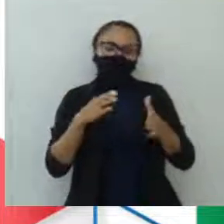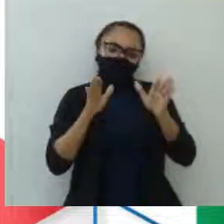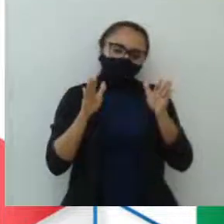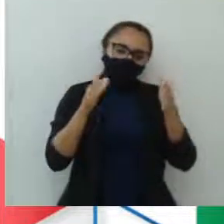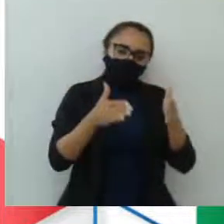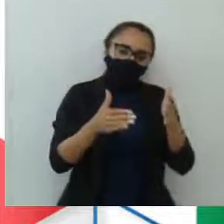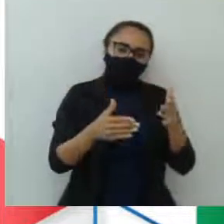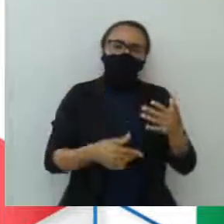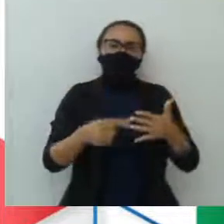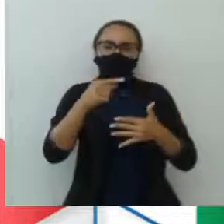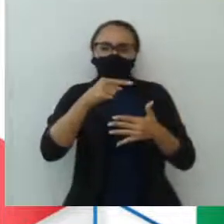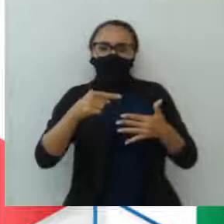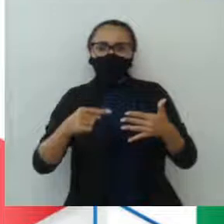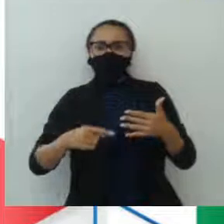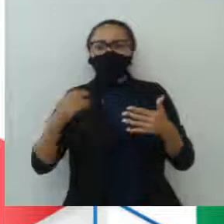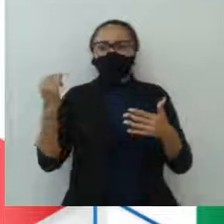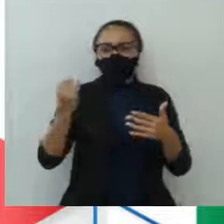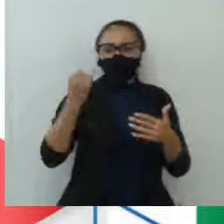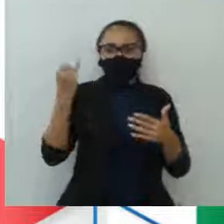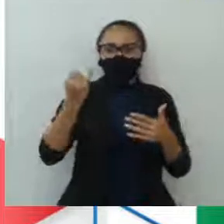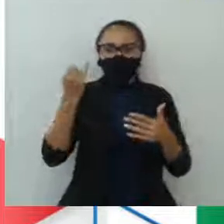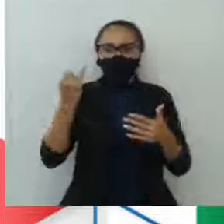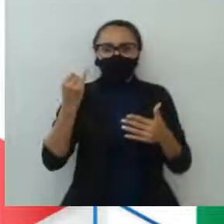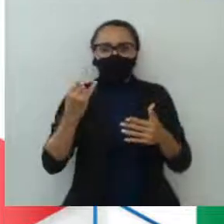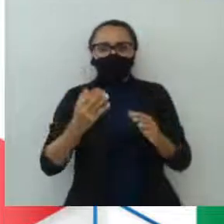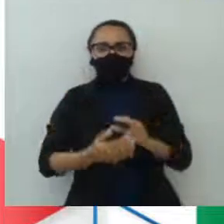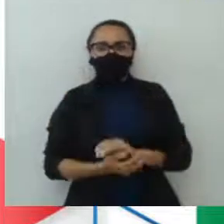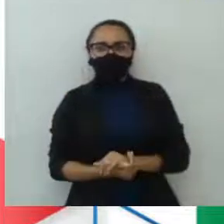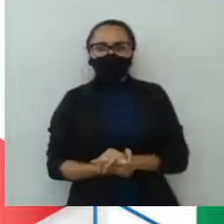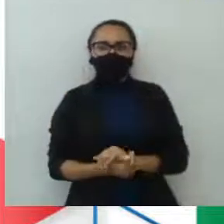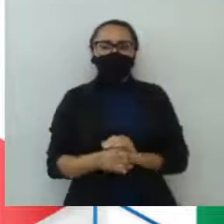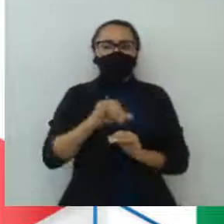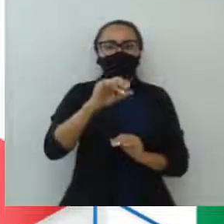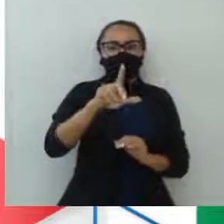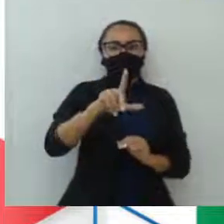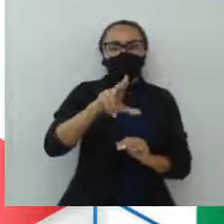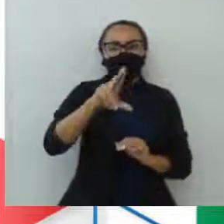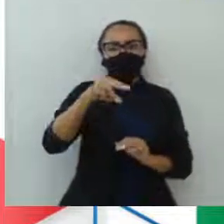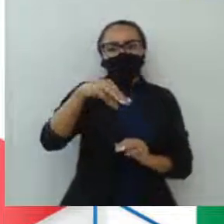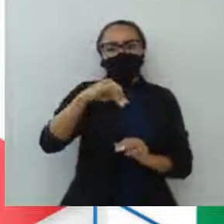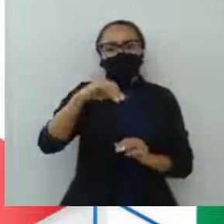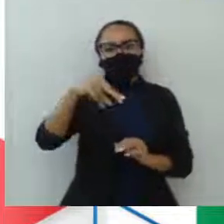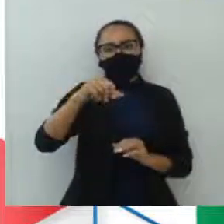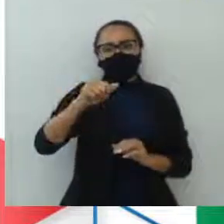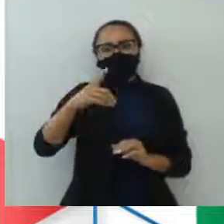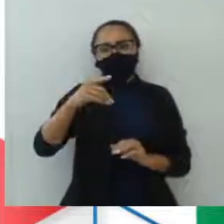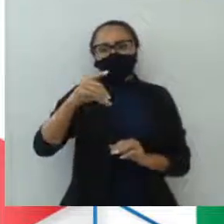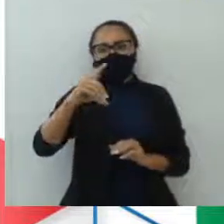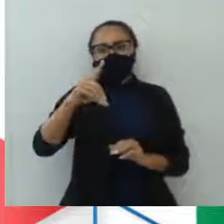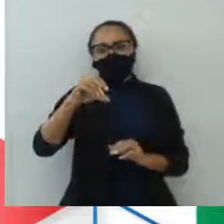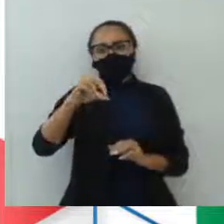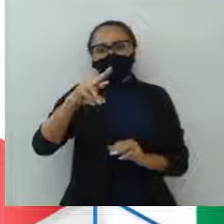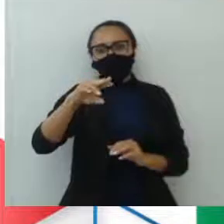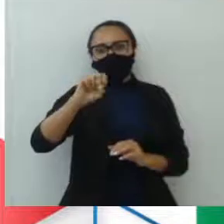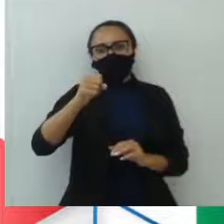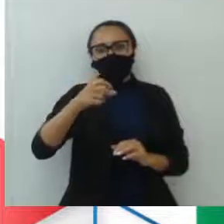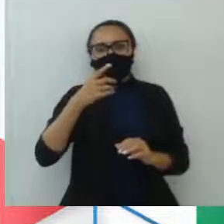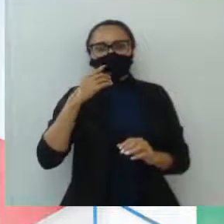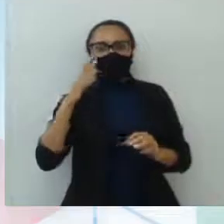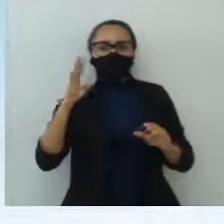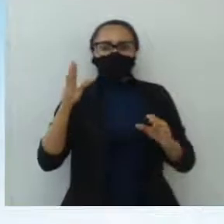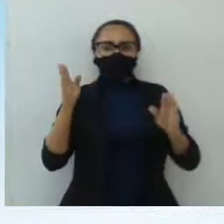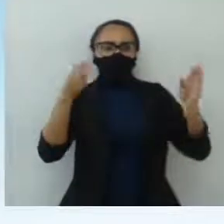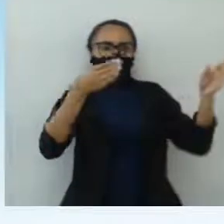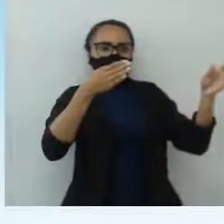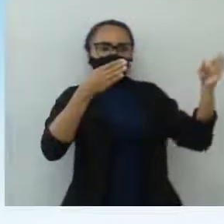essencial realizado pelos produtores, que são chamados iluminadores. Então, eles não só ligam a luz, eles decidem aonde vai a luz,